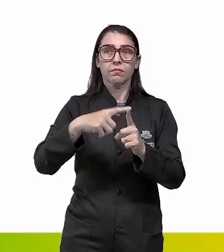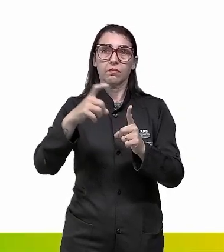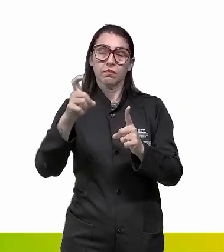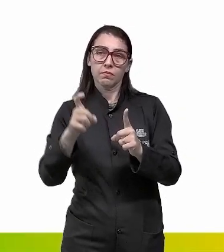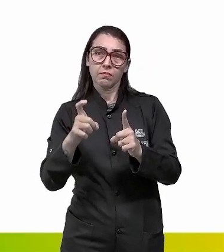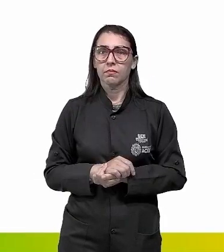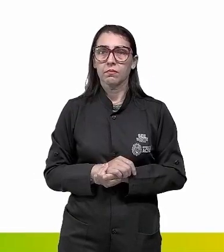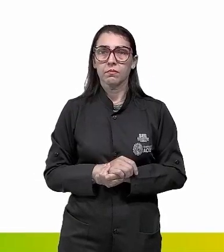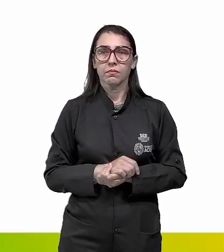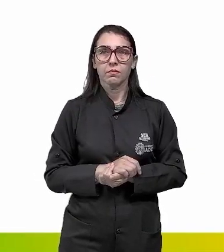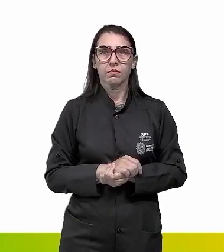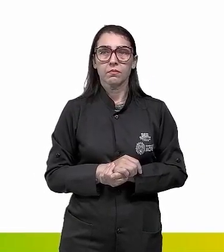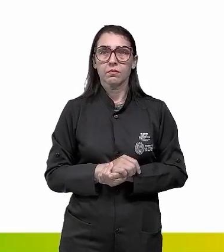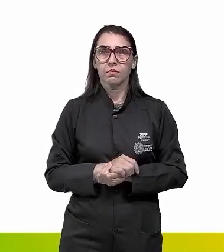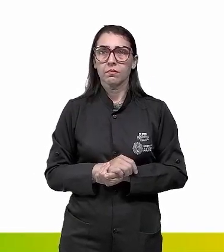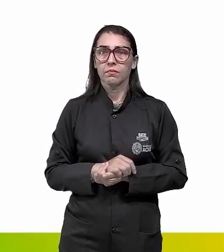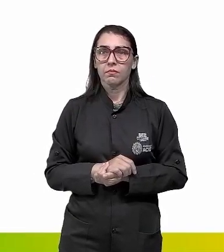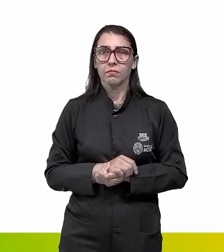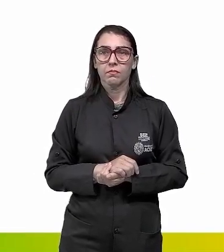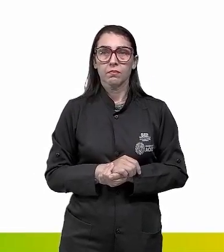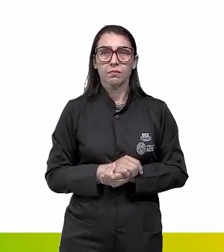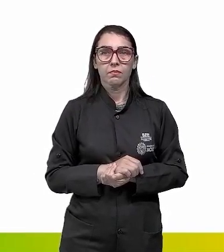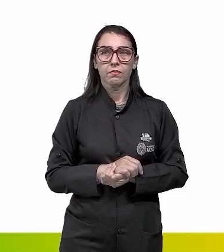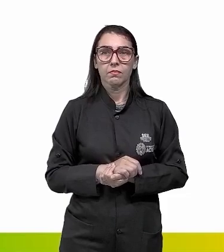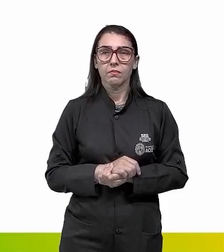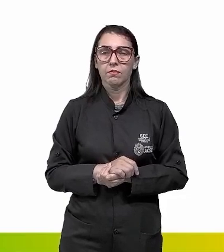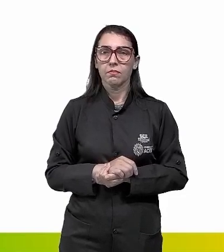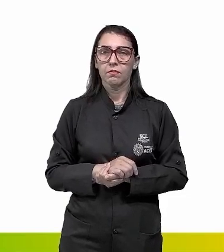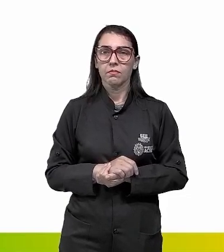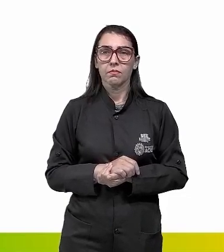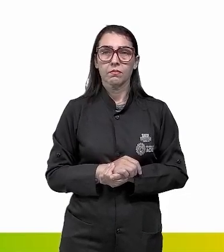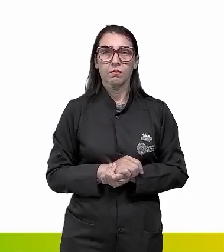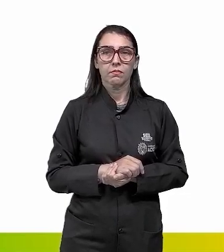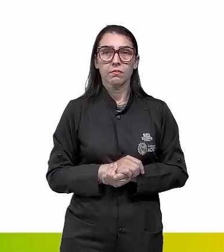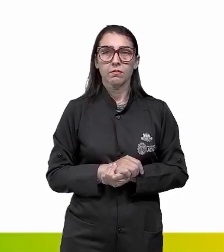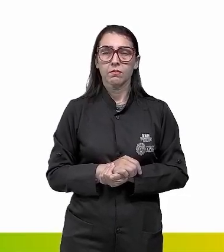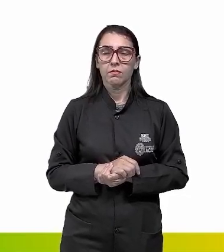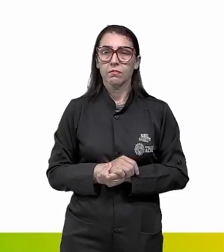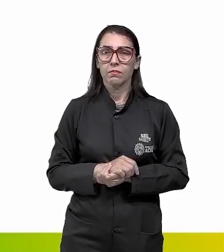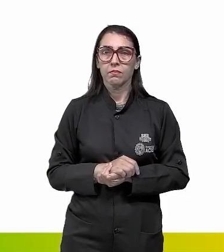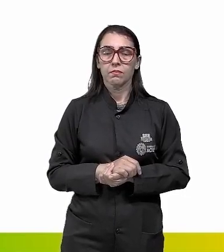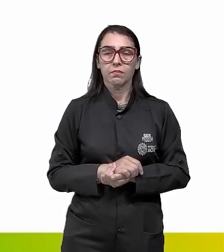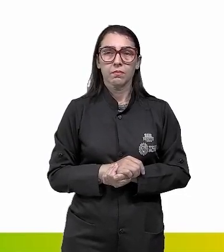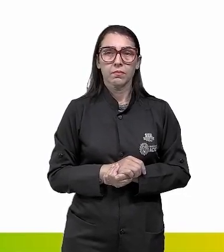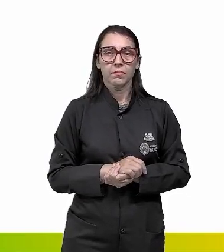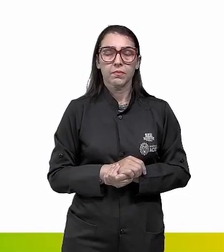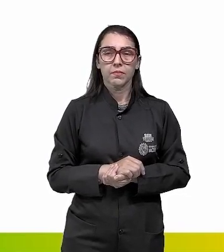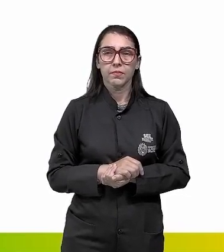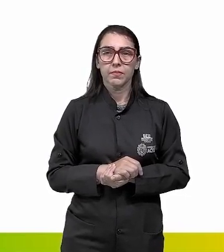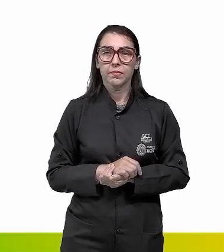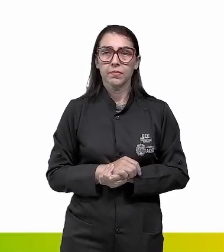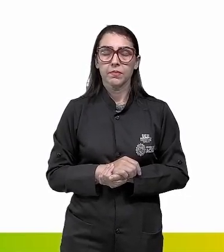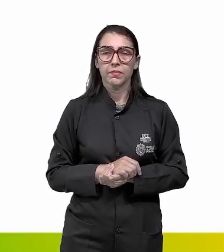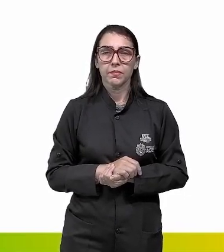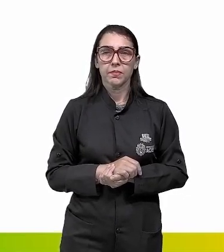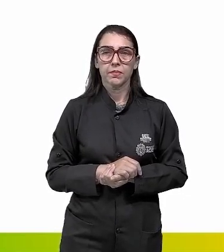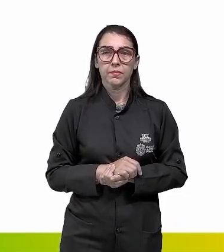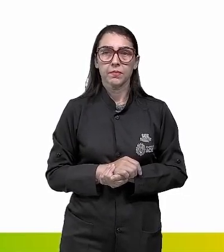4 mais x, 4 mais x, e aqui 4 mais x.